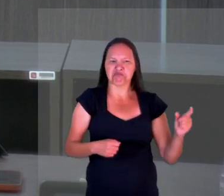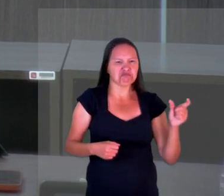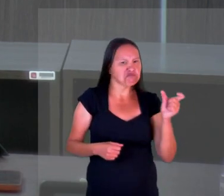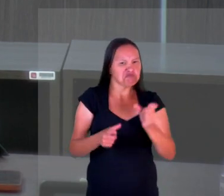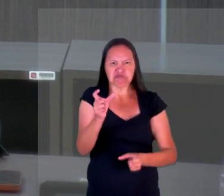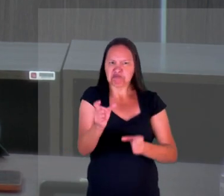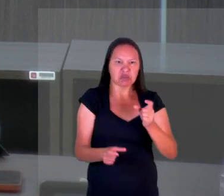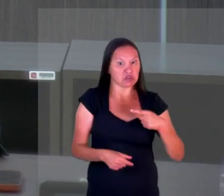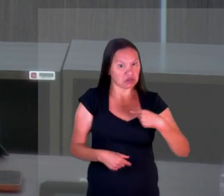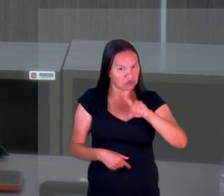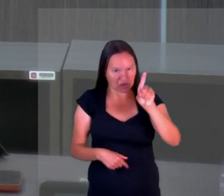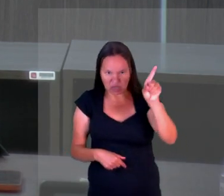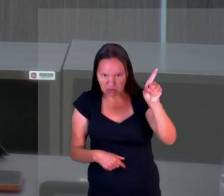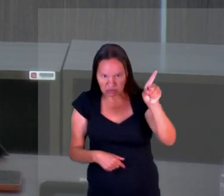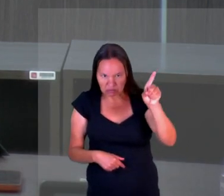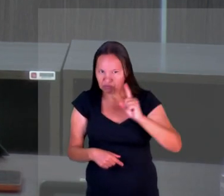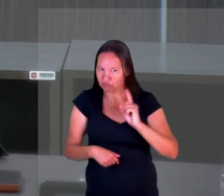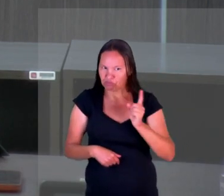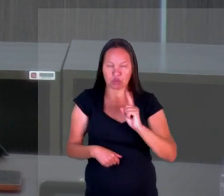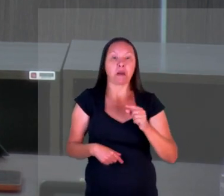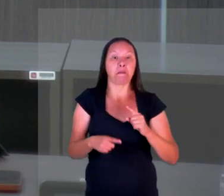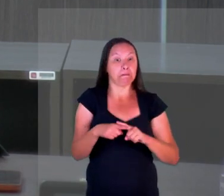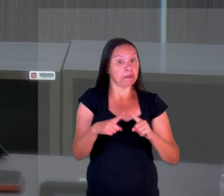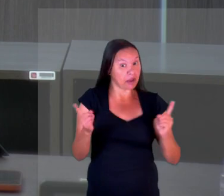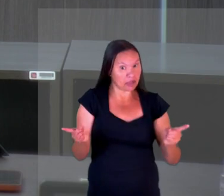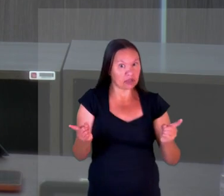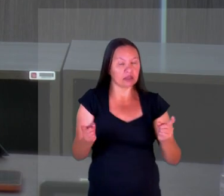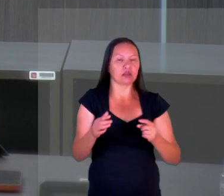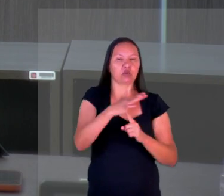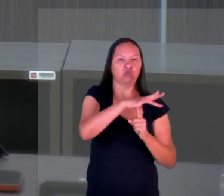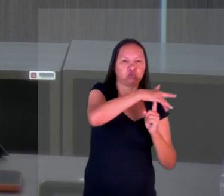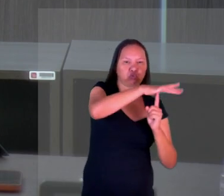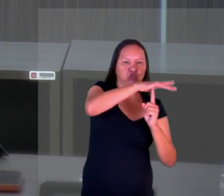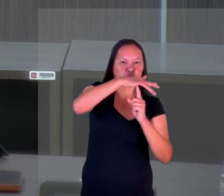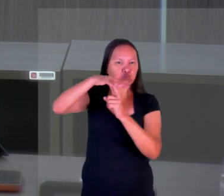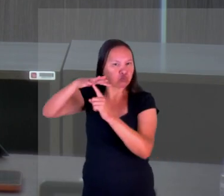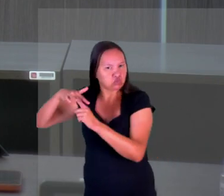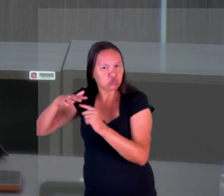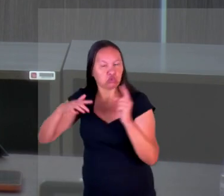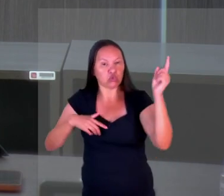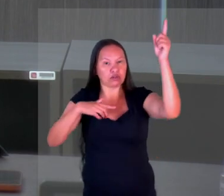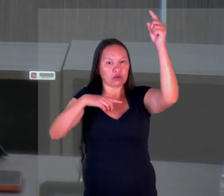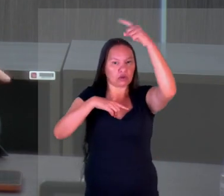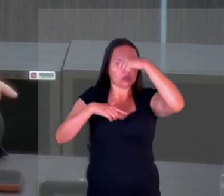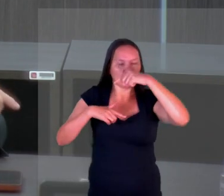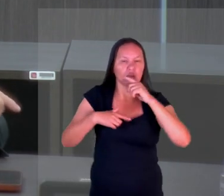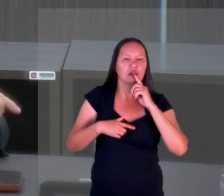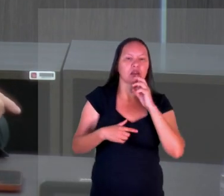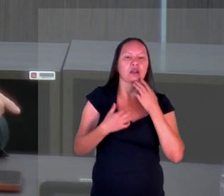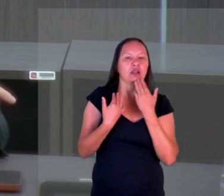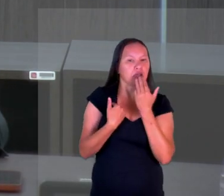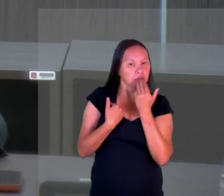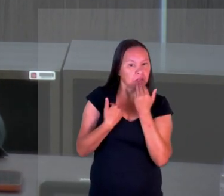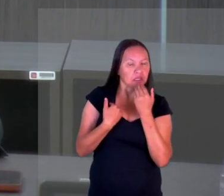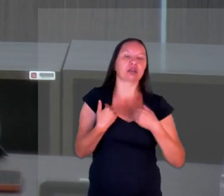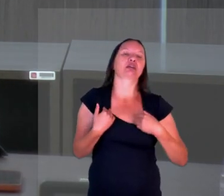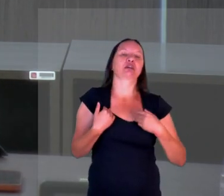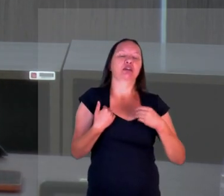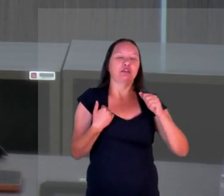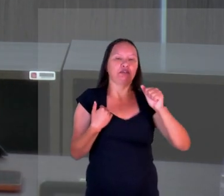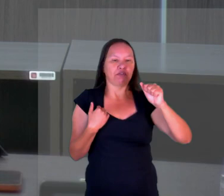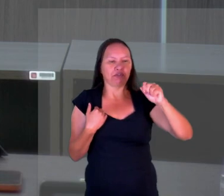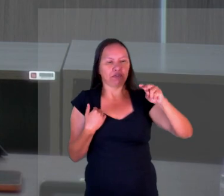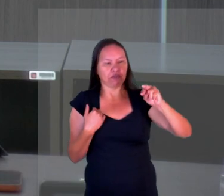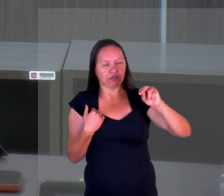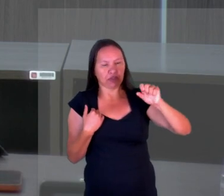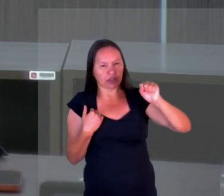né levam também alimento recebem As populações migratórias da Venezuela né na operação